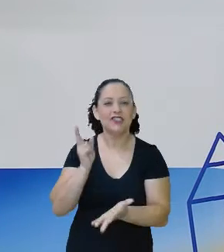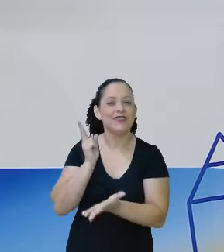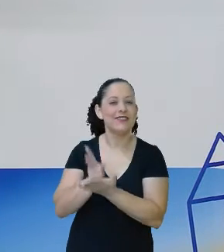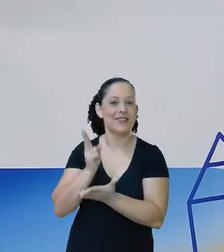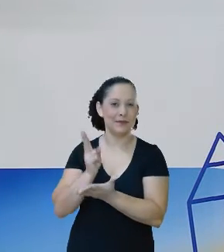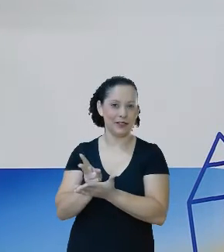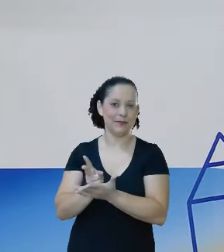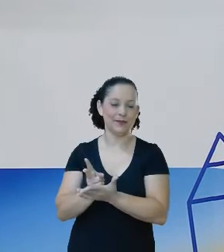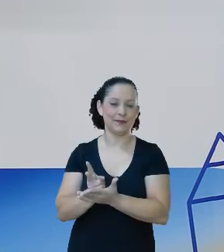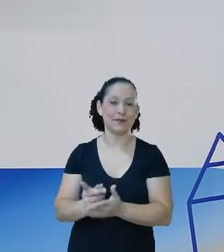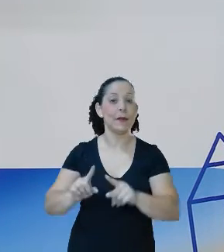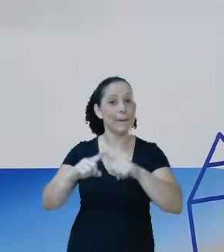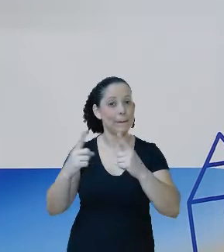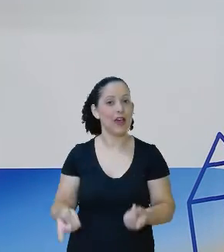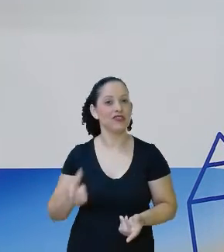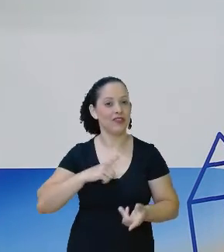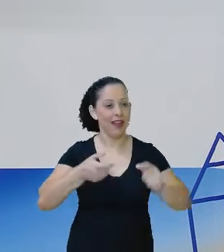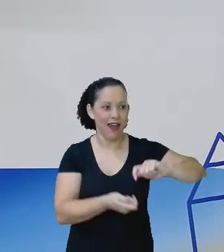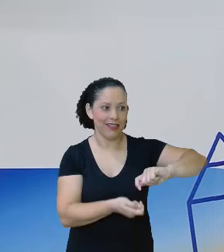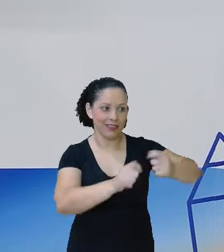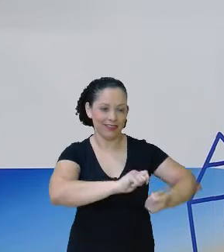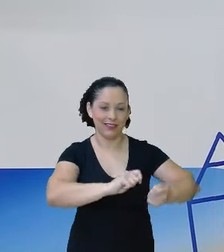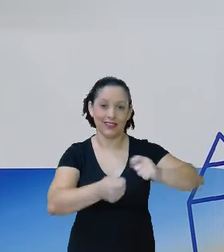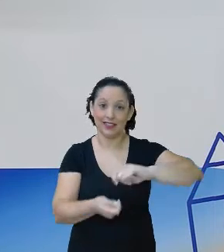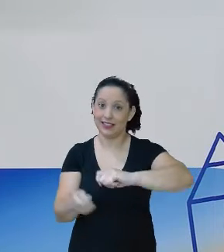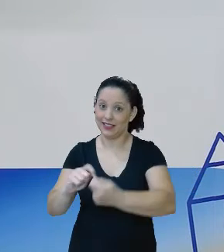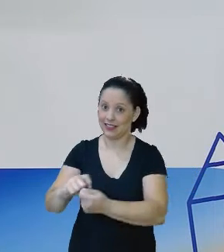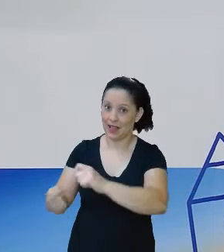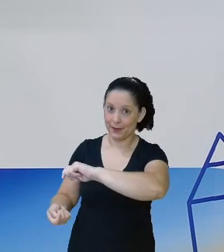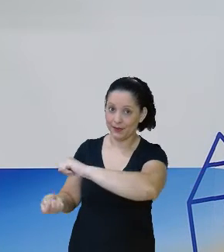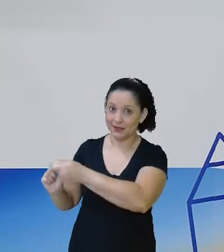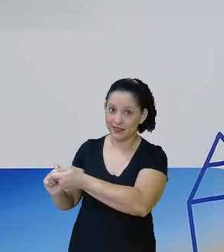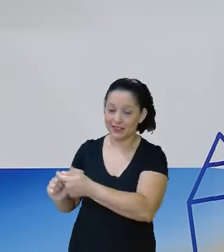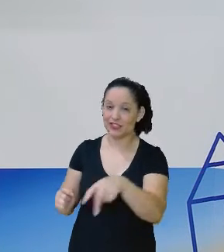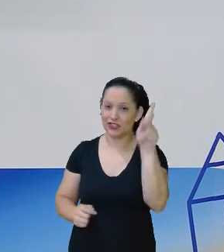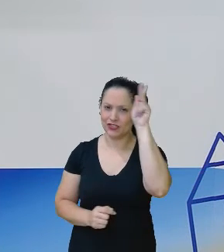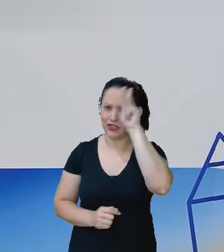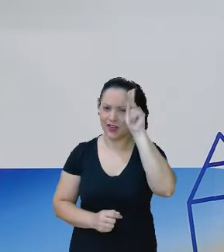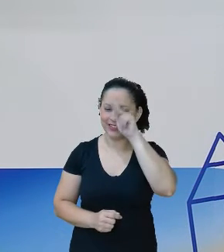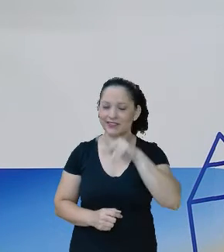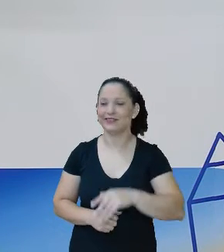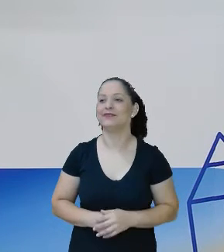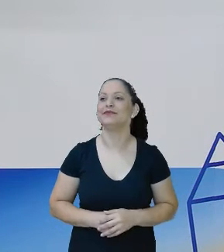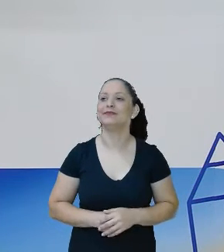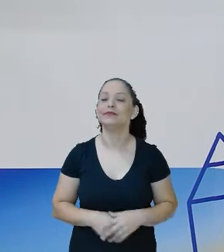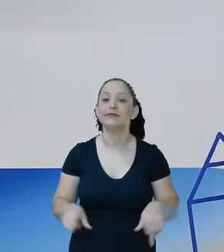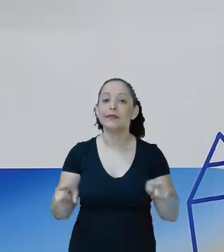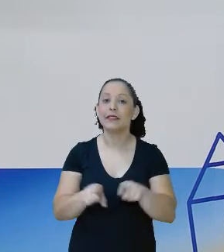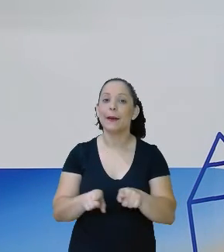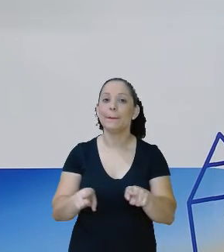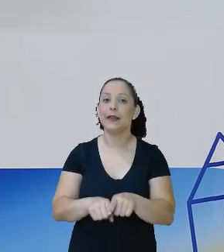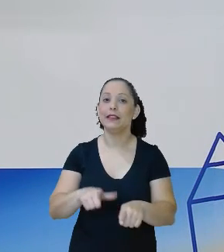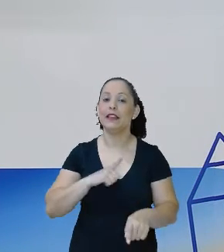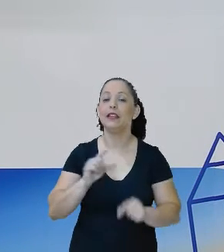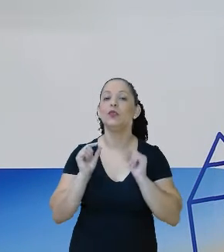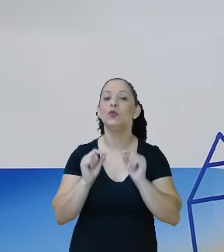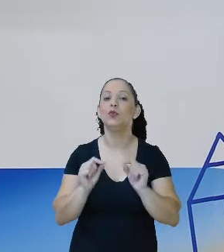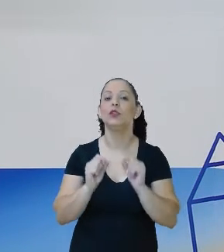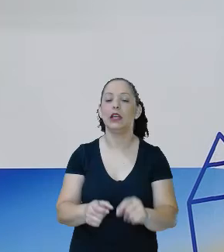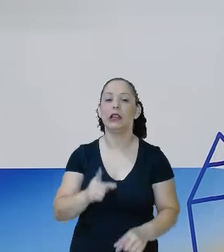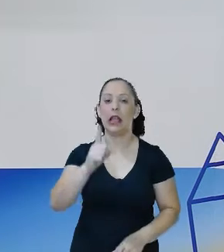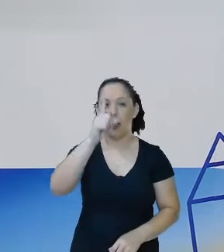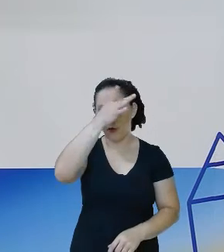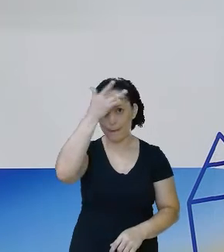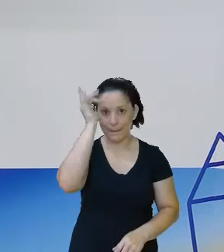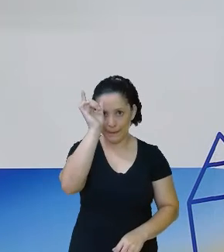sempre? Mas existem várias versões para o mesmo conto. Também o conto possui narrador. Será